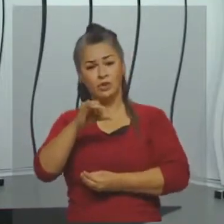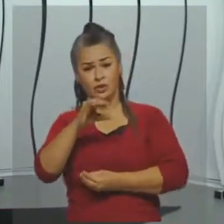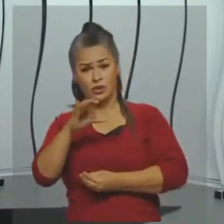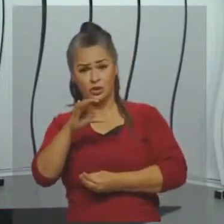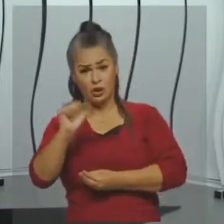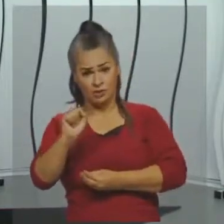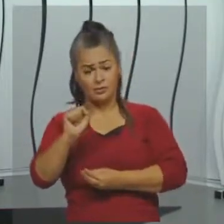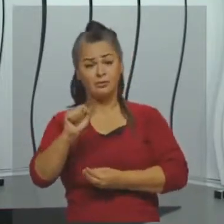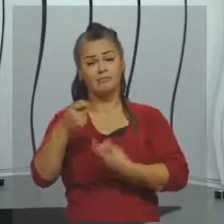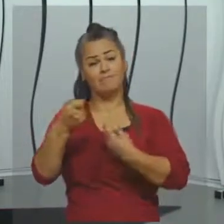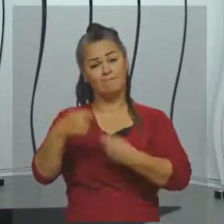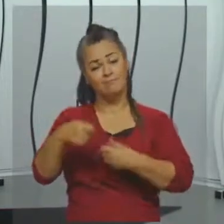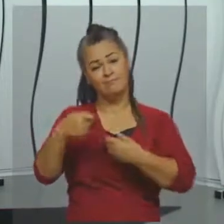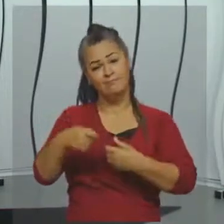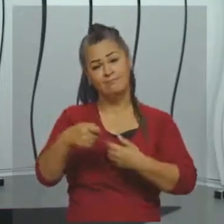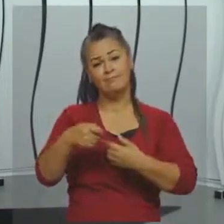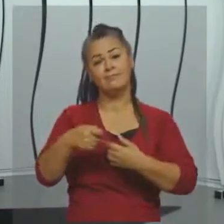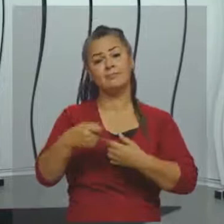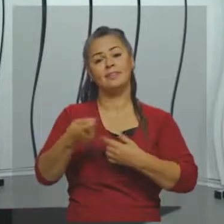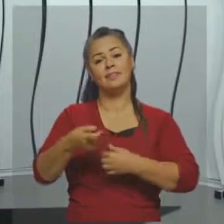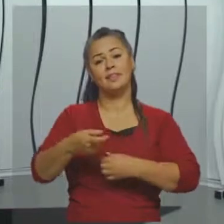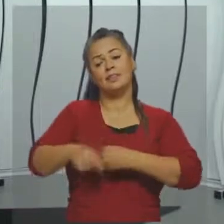organismo, vai nos fazer muito mal.